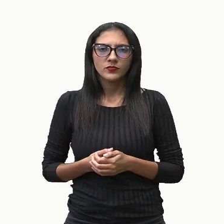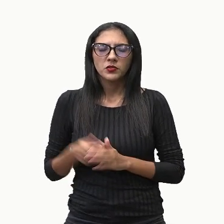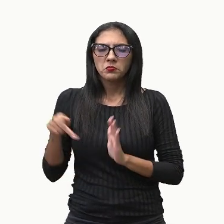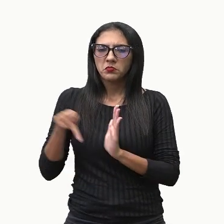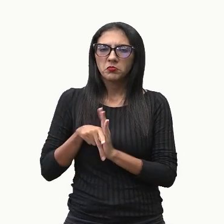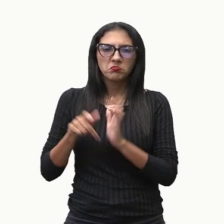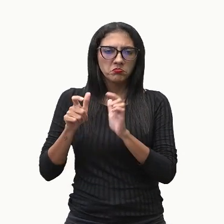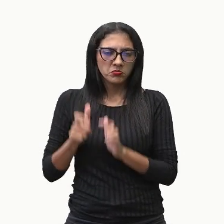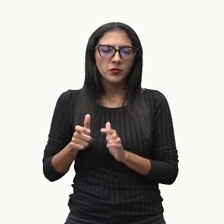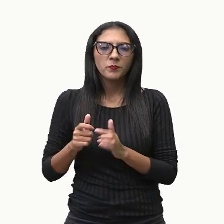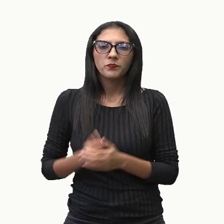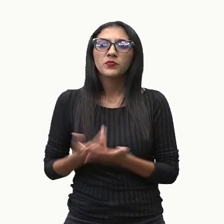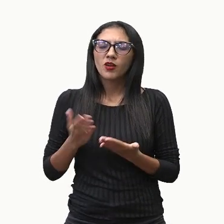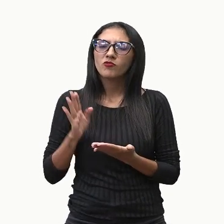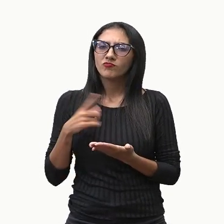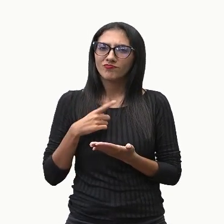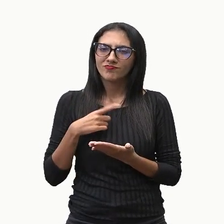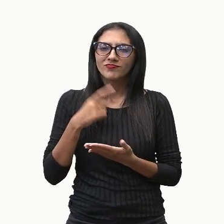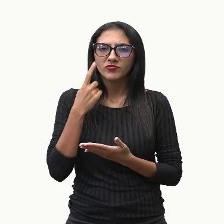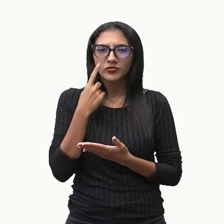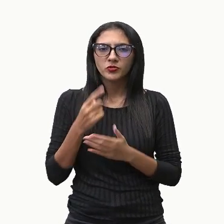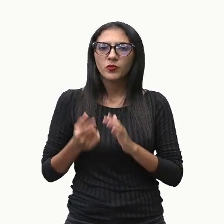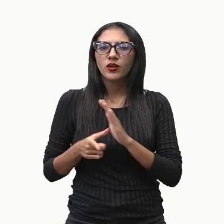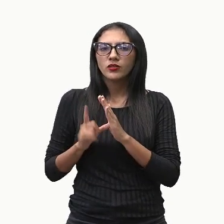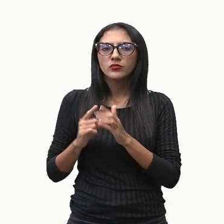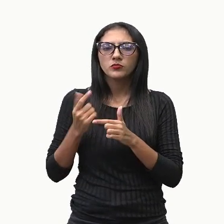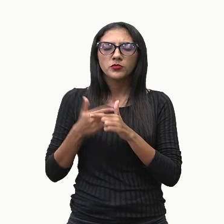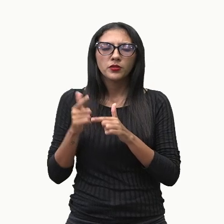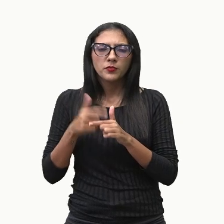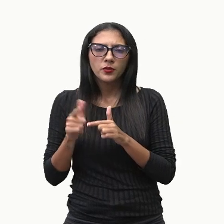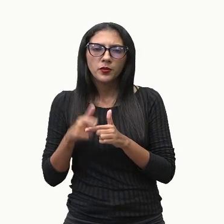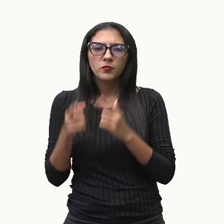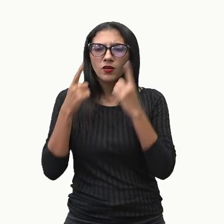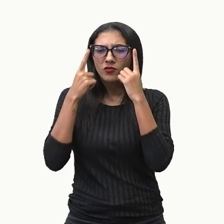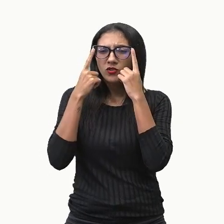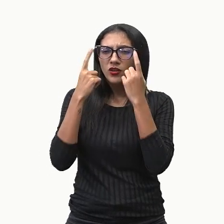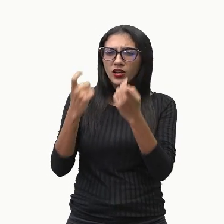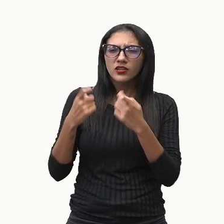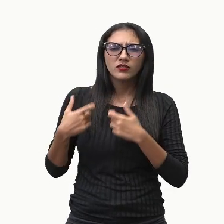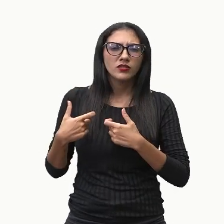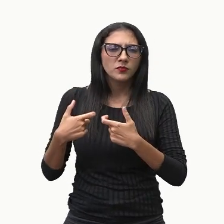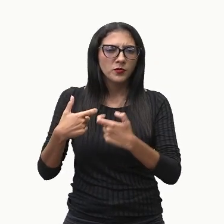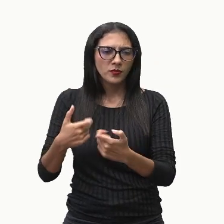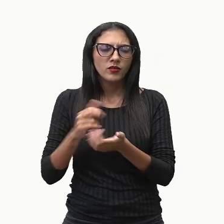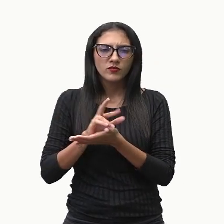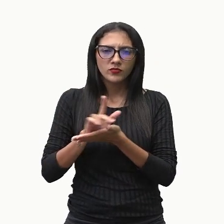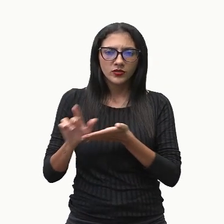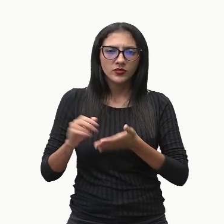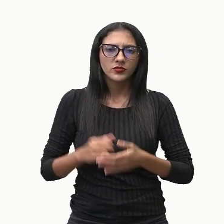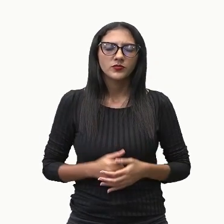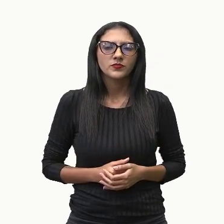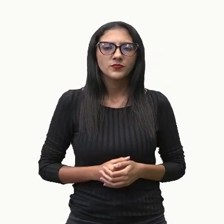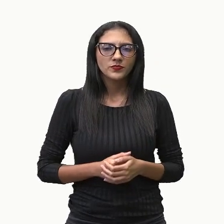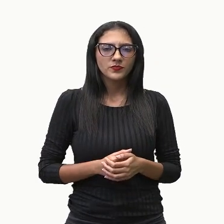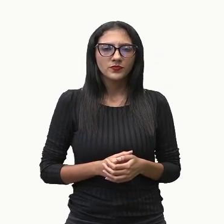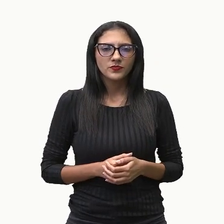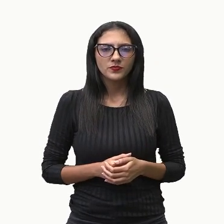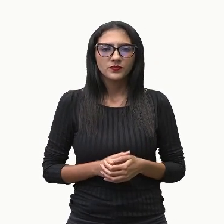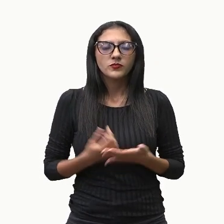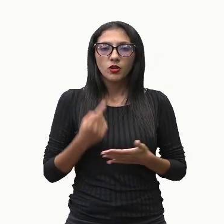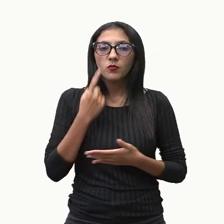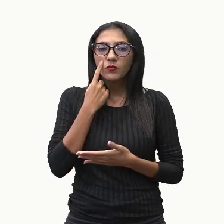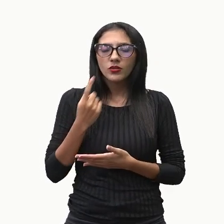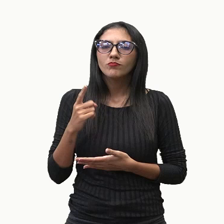isso? E aí, como nós já falamos, devido à perseguição, violência, conflitos e etc. Então, vejam só que há